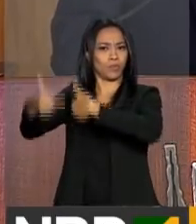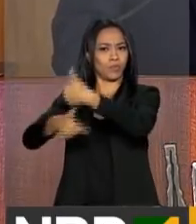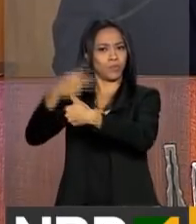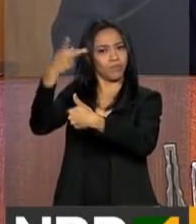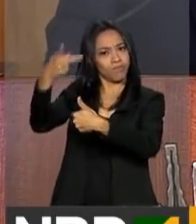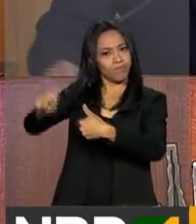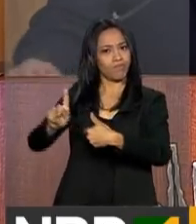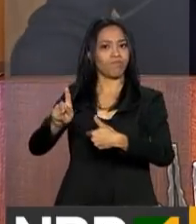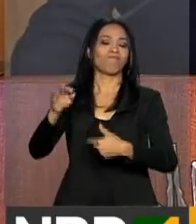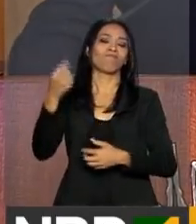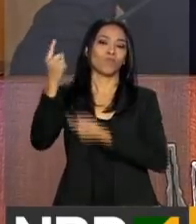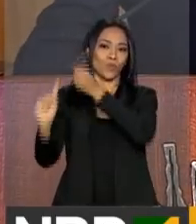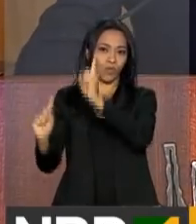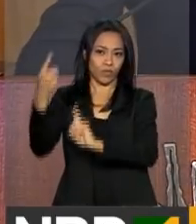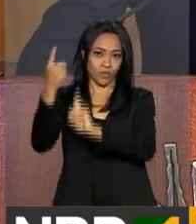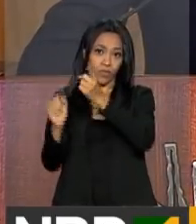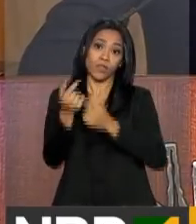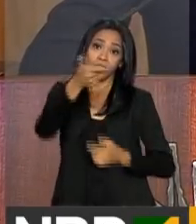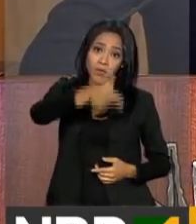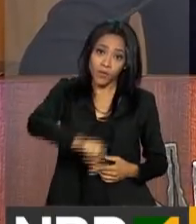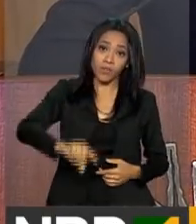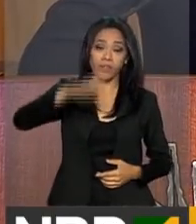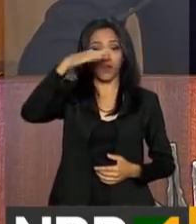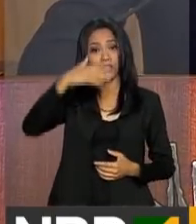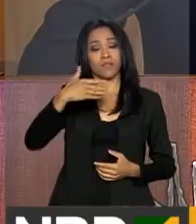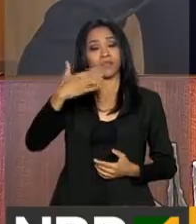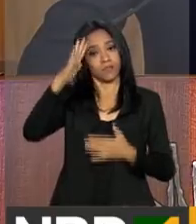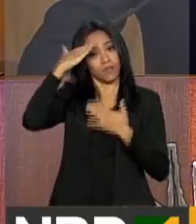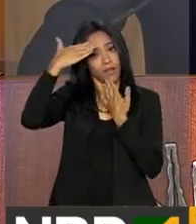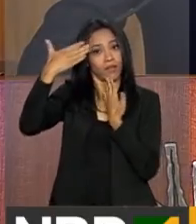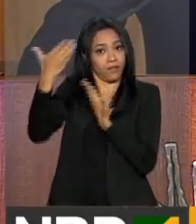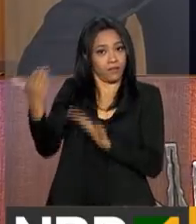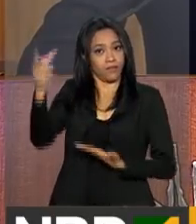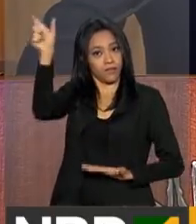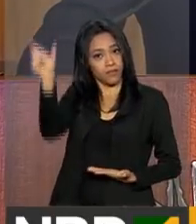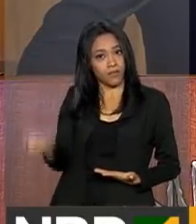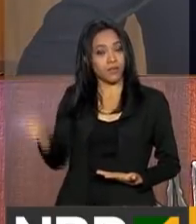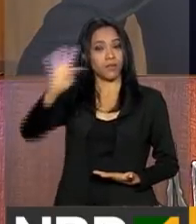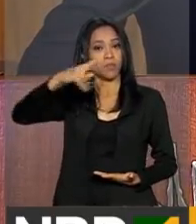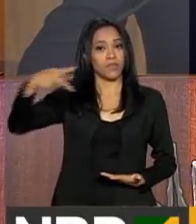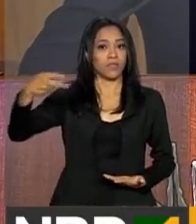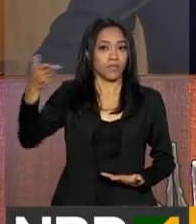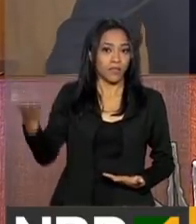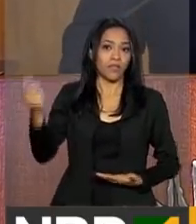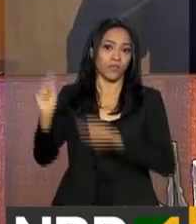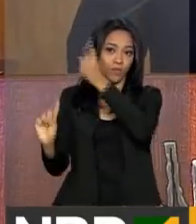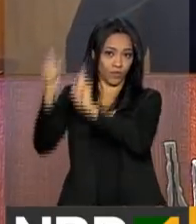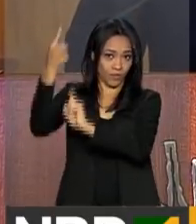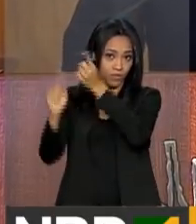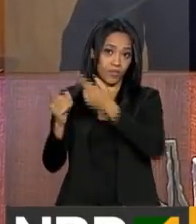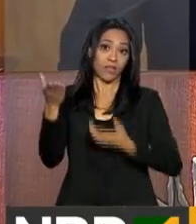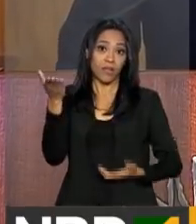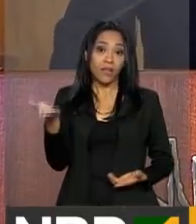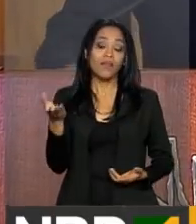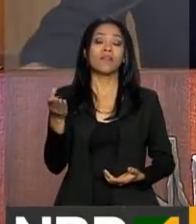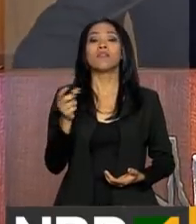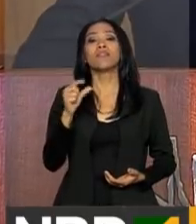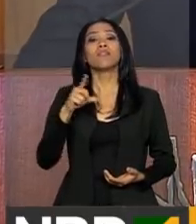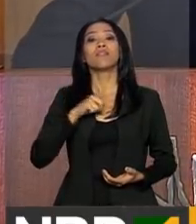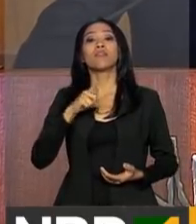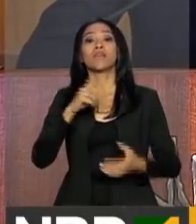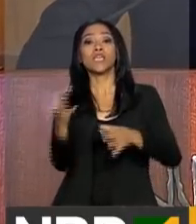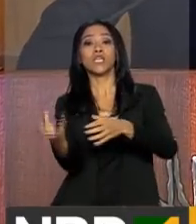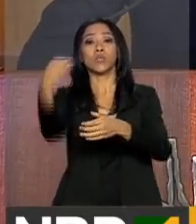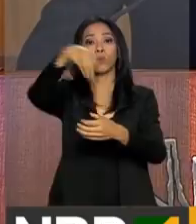mais uma vez agradecer ao presidente Piñera a deferência de haver incluído o